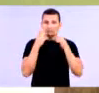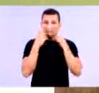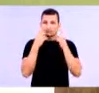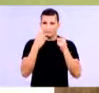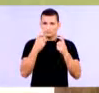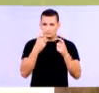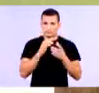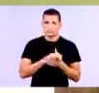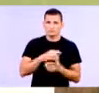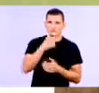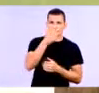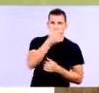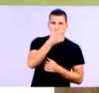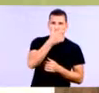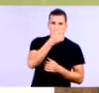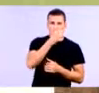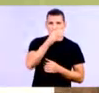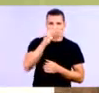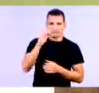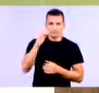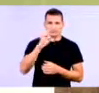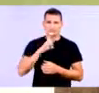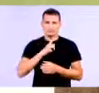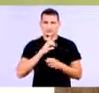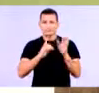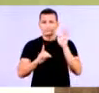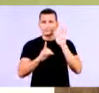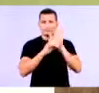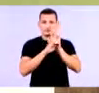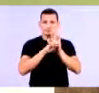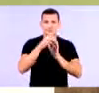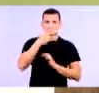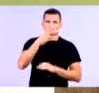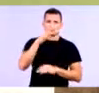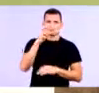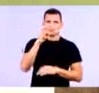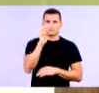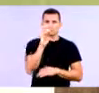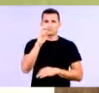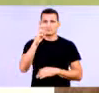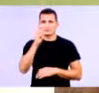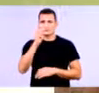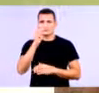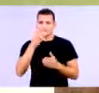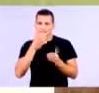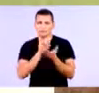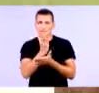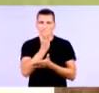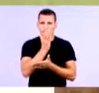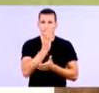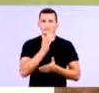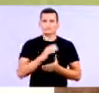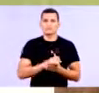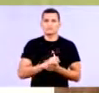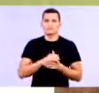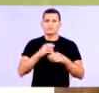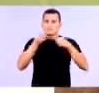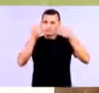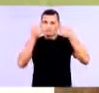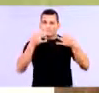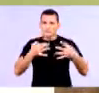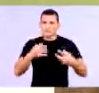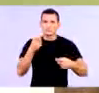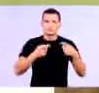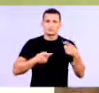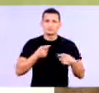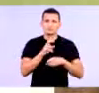que desde 2000 existe um decreto 3505, né, aprovado, que institui, né, a política